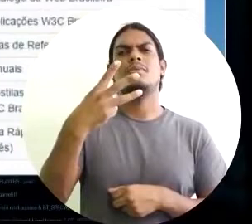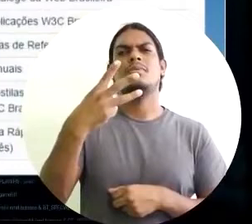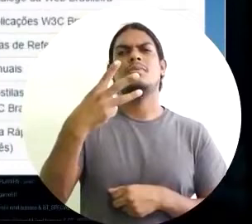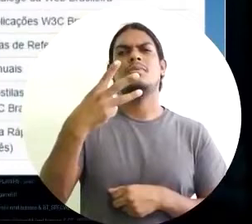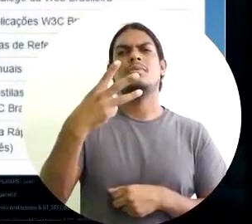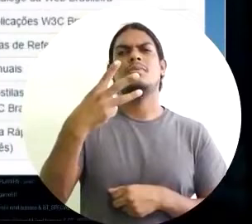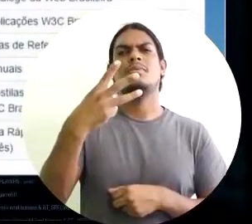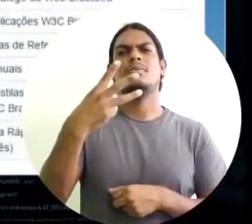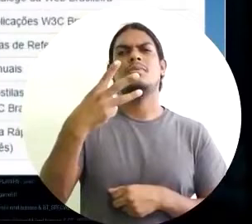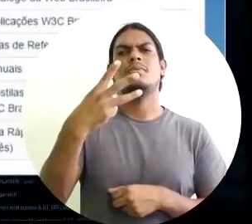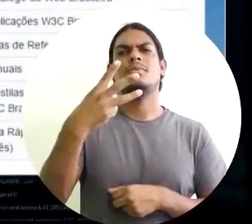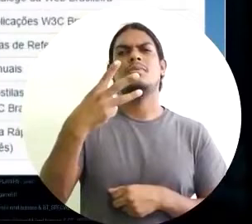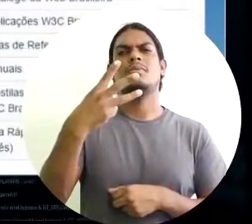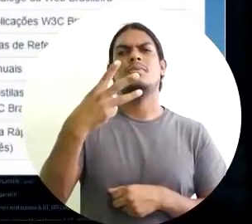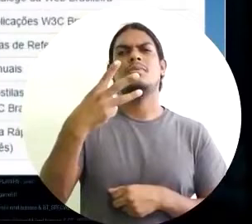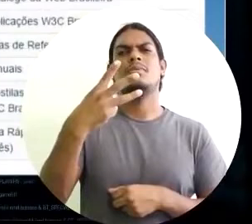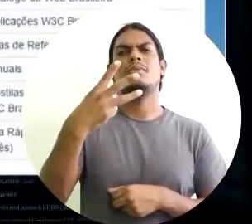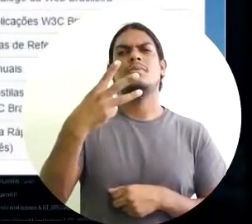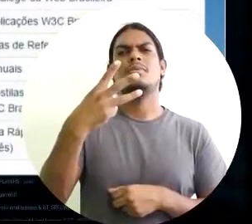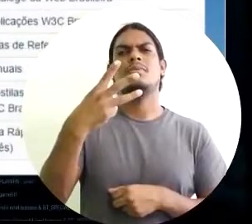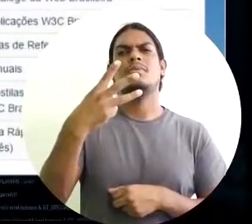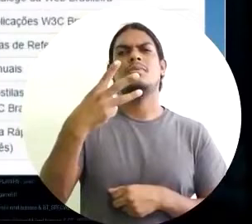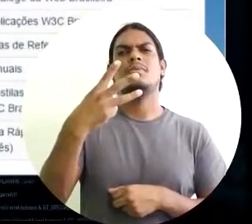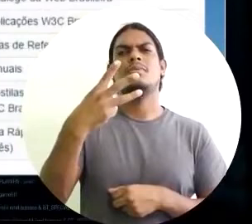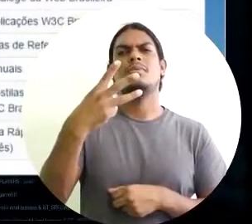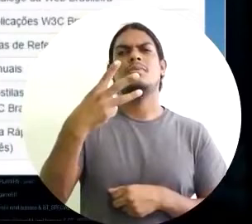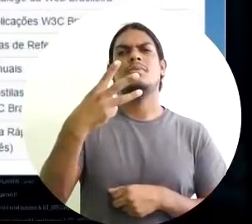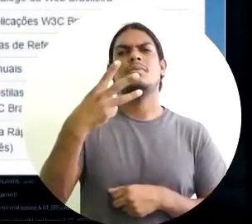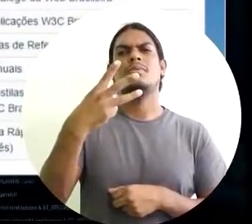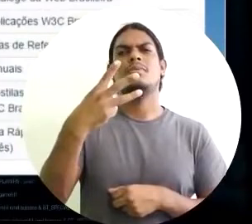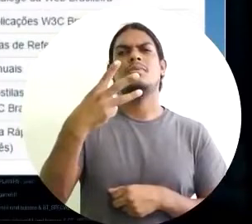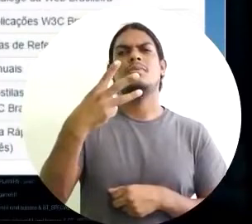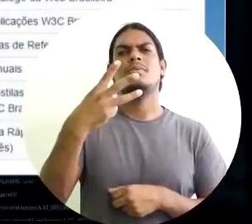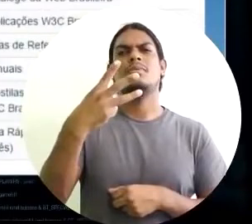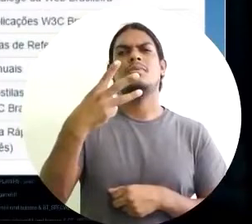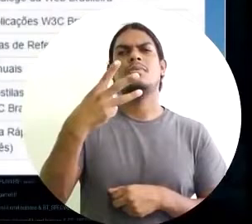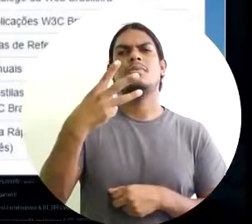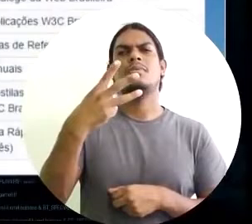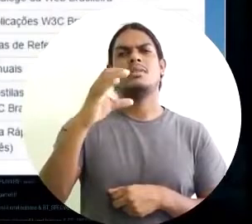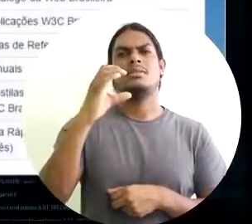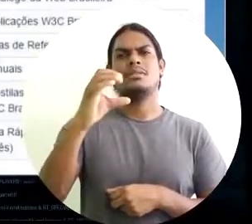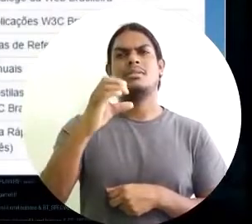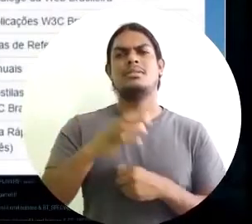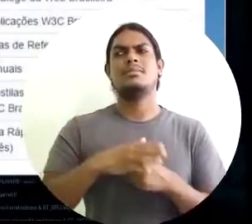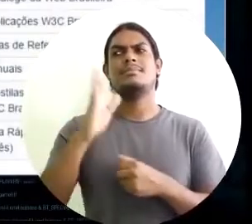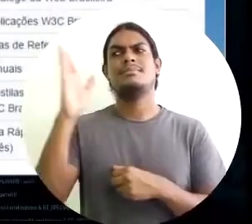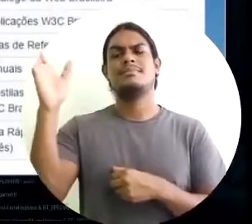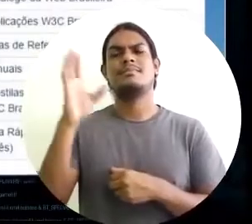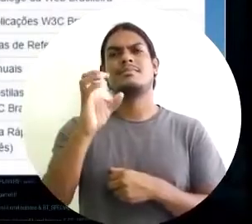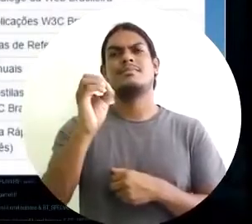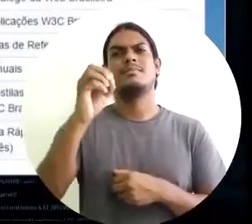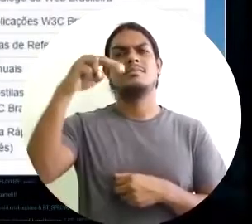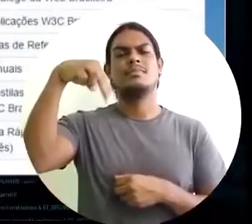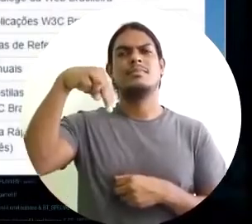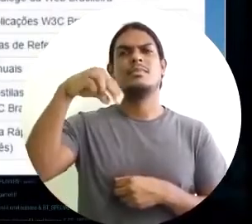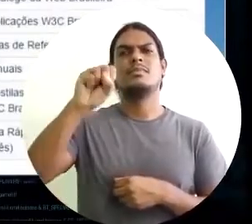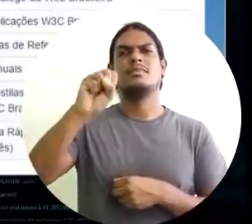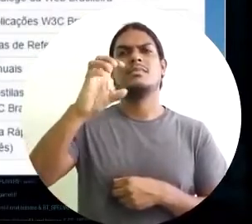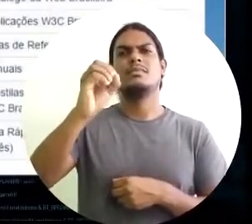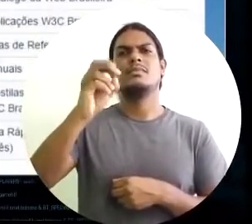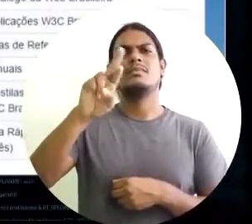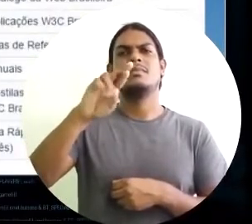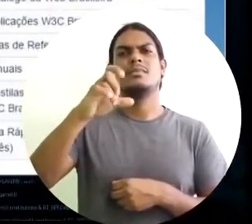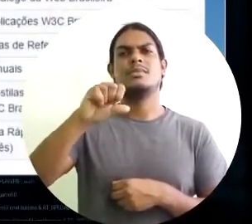W3C Brasil, com a matéria sobre o Prêmio Nobel da Computação para Tim Berners-Lee. De empresas